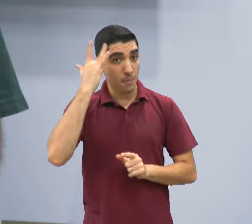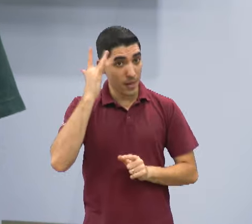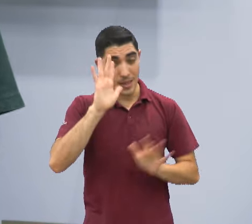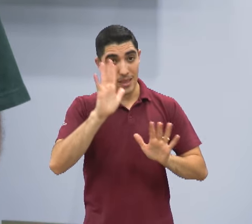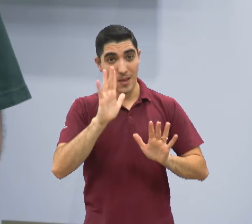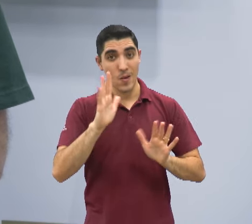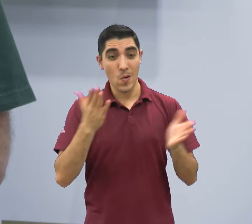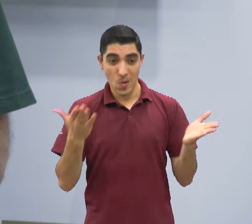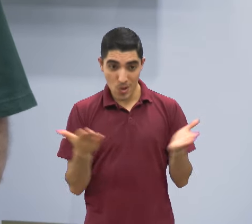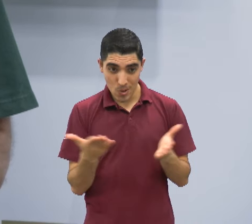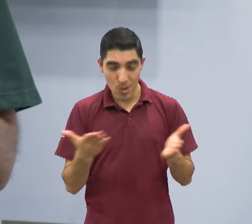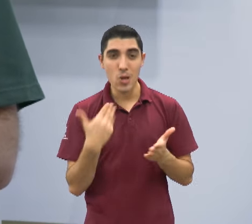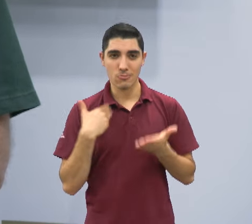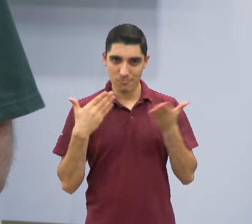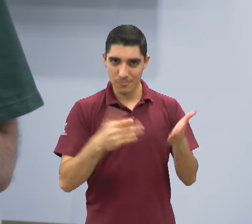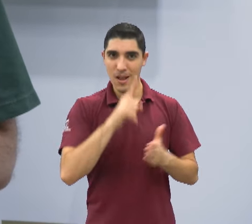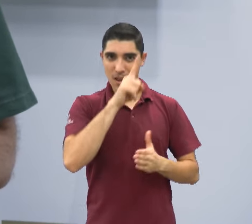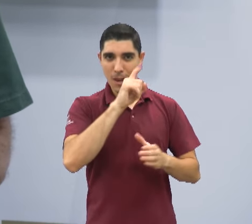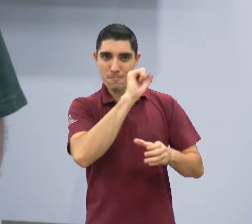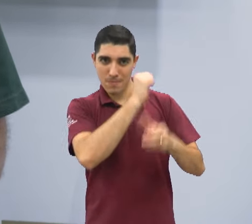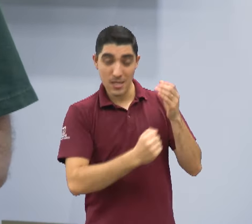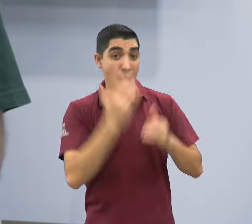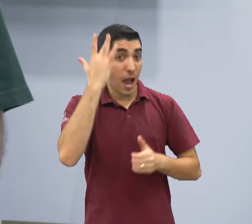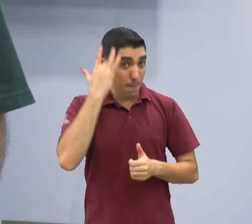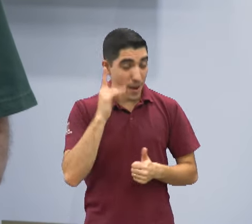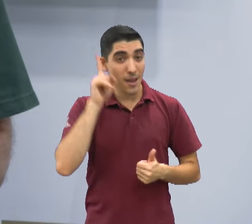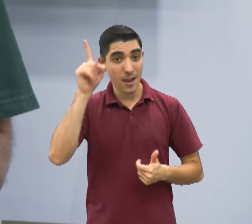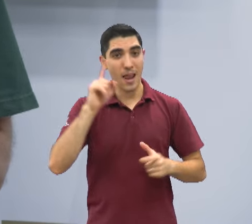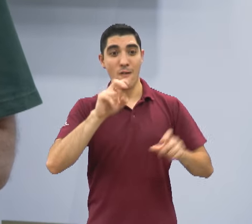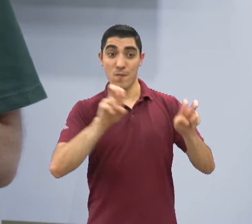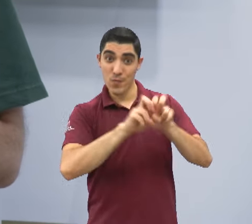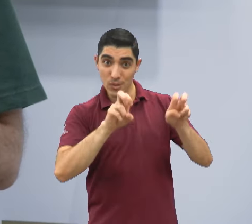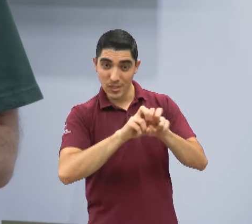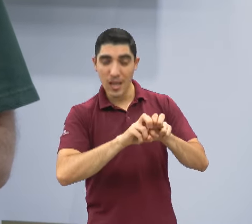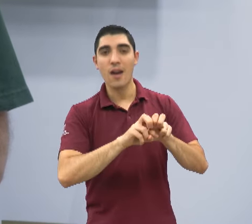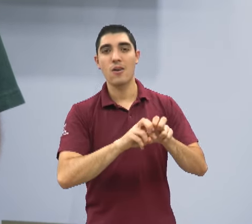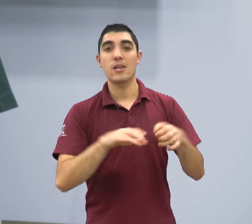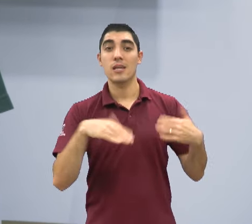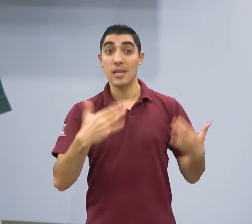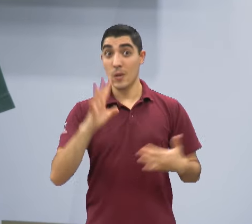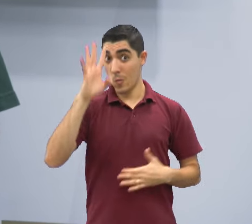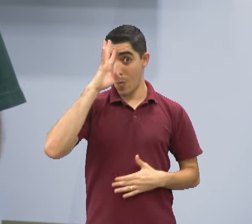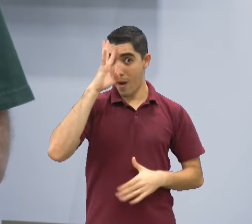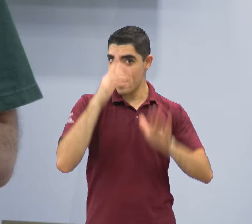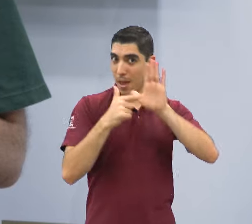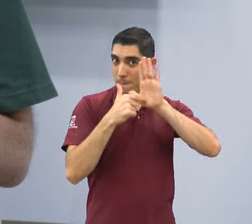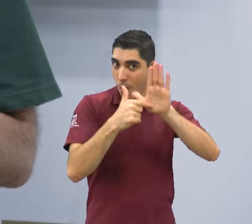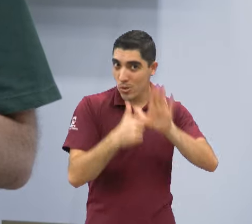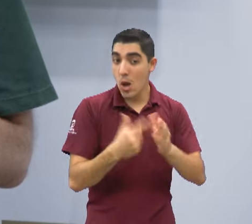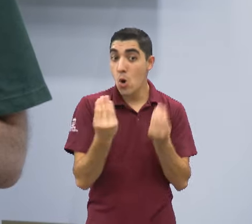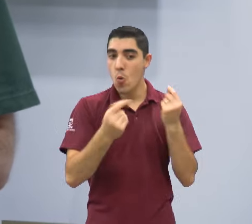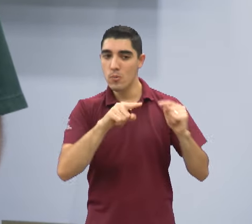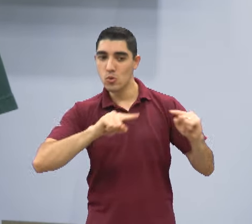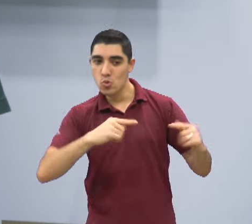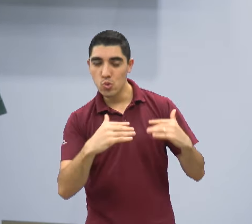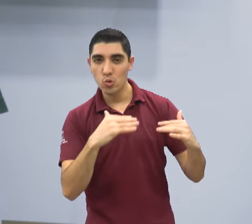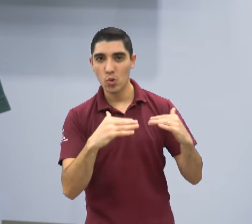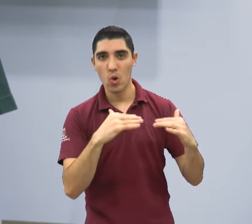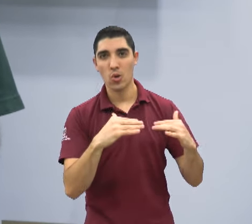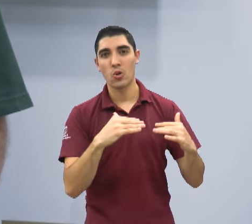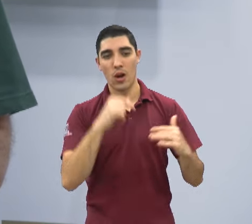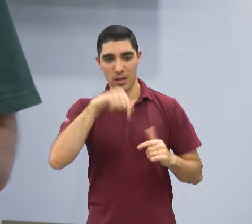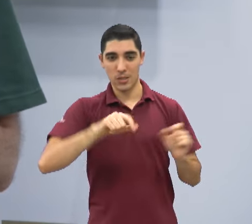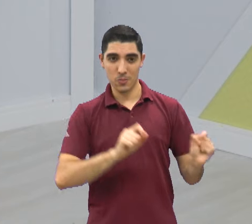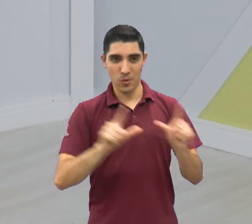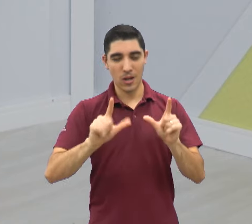hoje eu estarei na Arena Farmaconde, amanhã na Talentos LNF e tudo na quarta. Você confere na quarta-feira, no próximo Hora do Esporte.